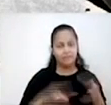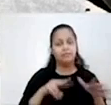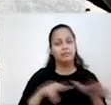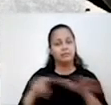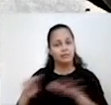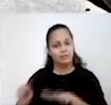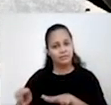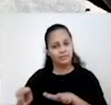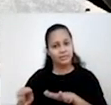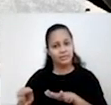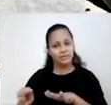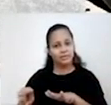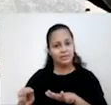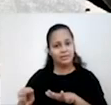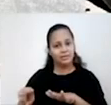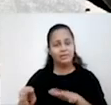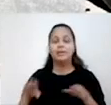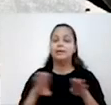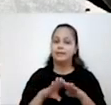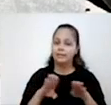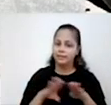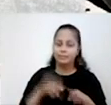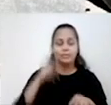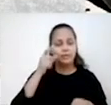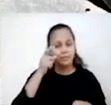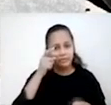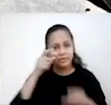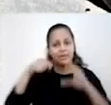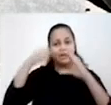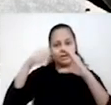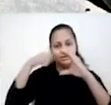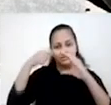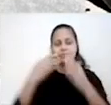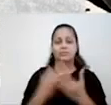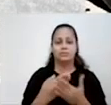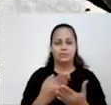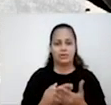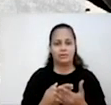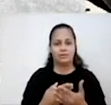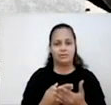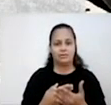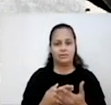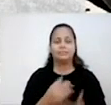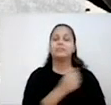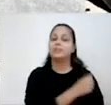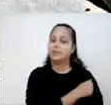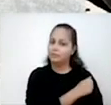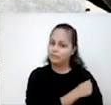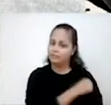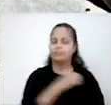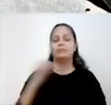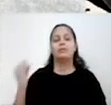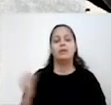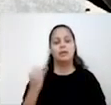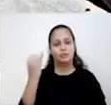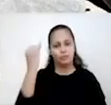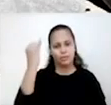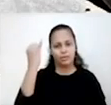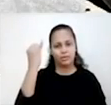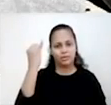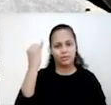atividades propostas semanalmente, né? Além de assistir às videoaulas. Pessoal, é